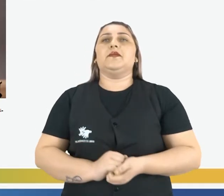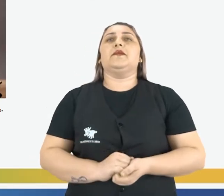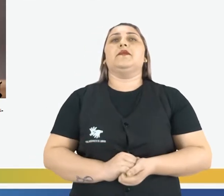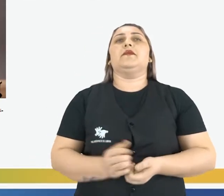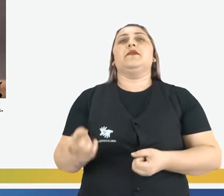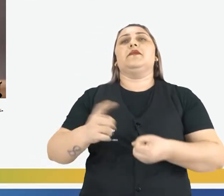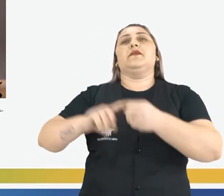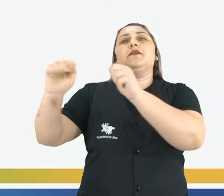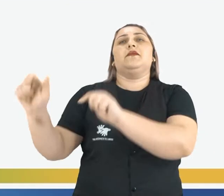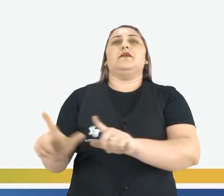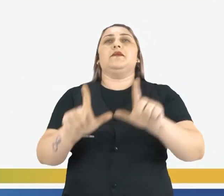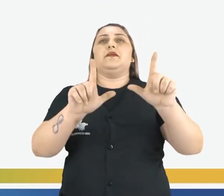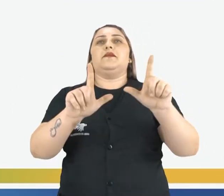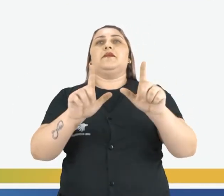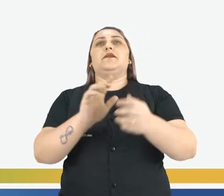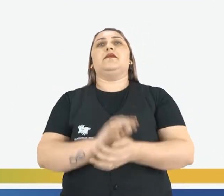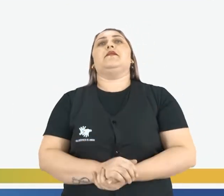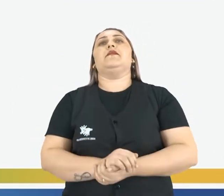para a telinha.